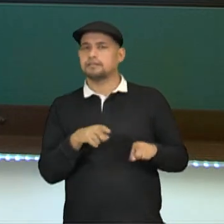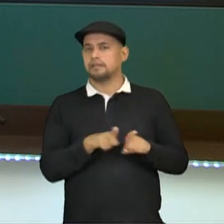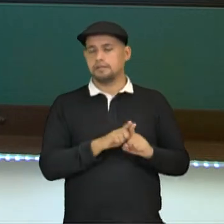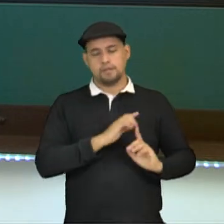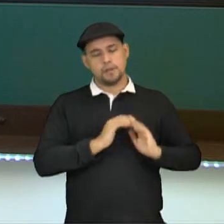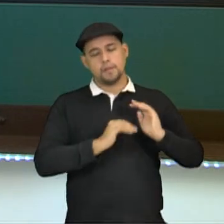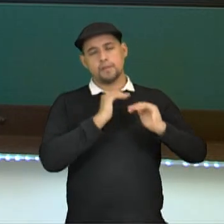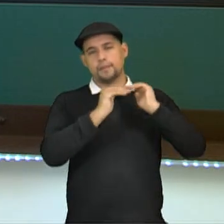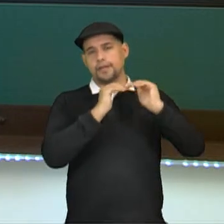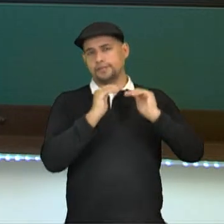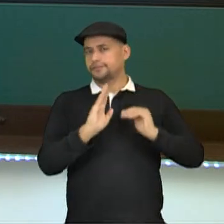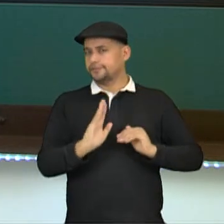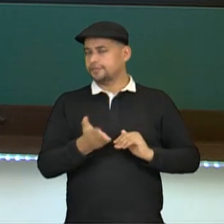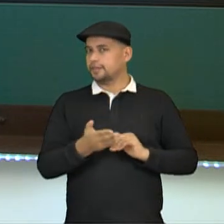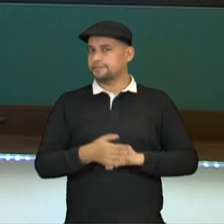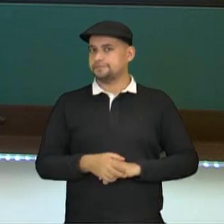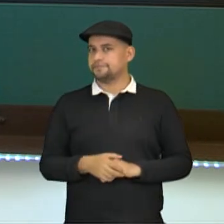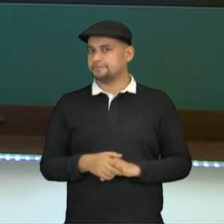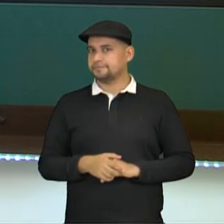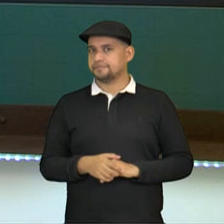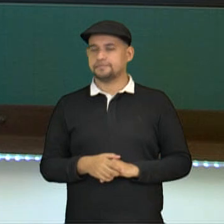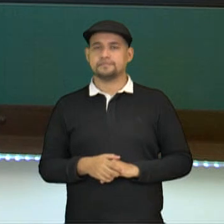assim sucessivamente?